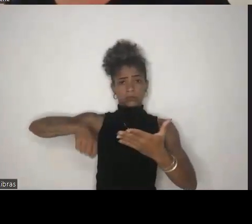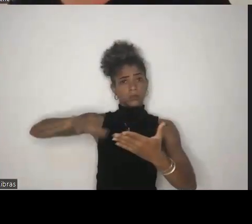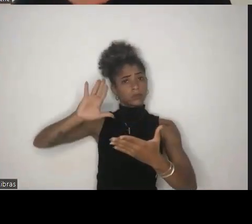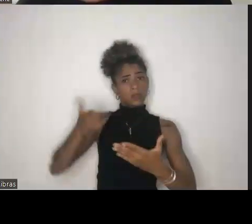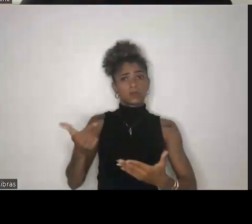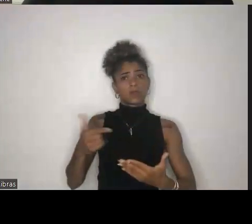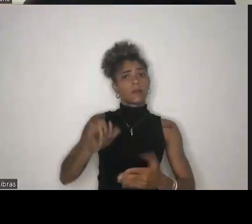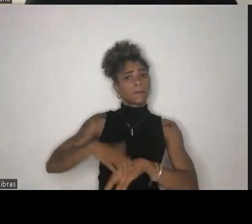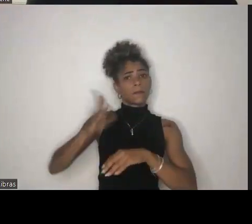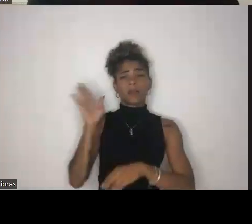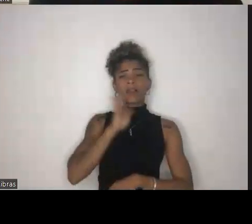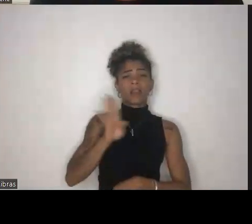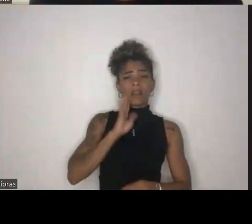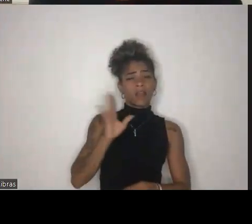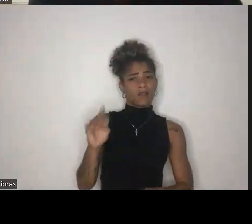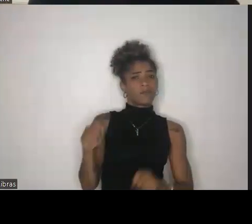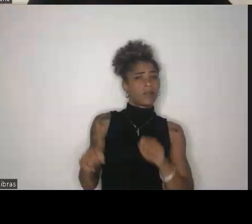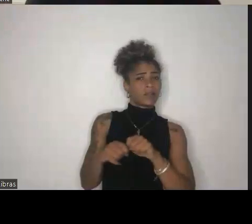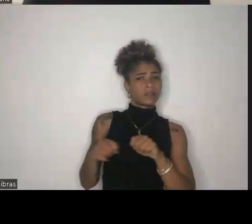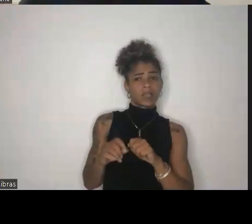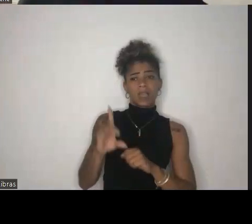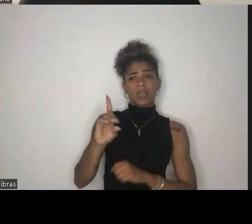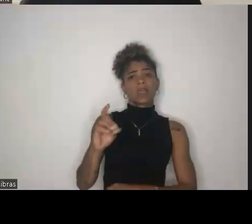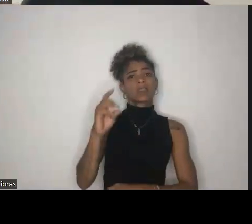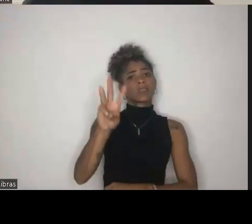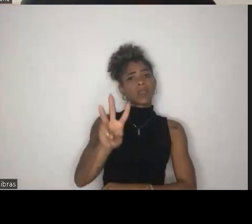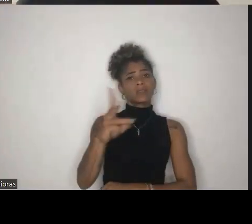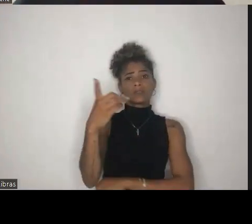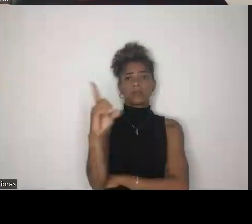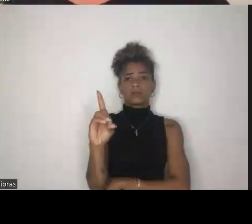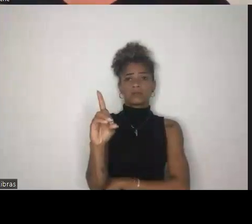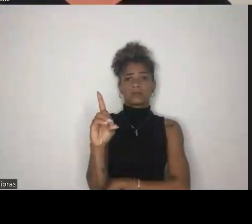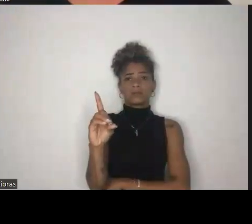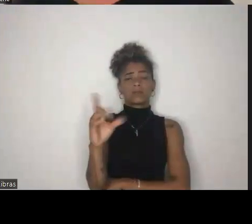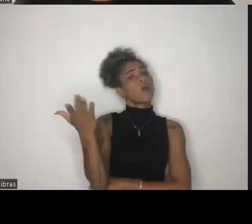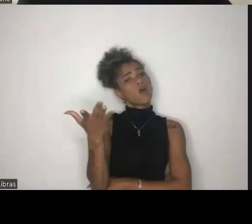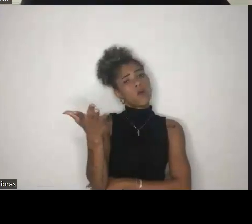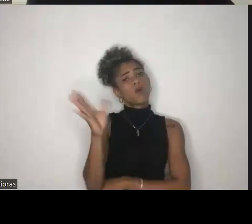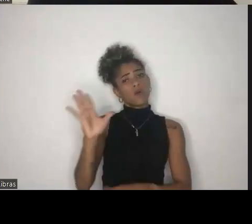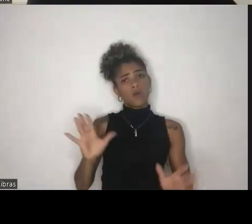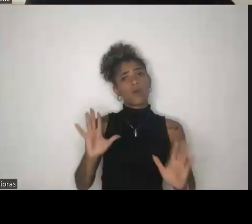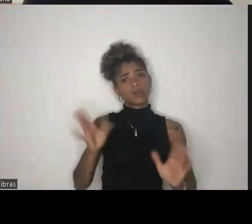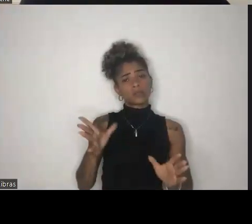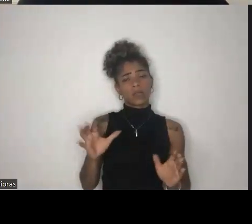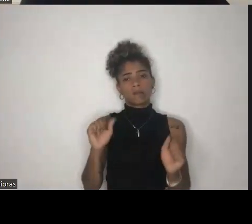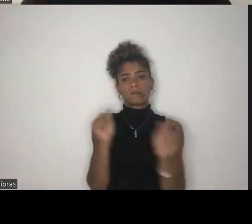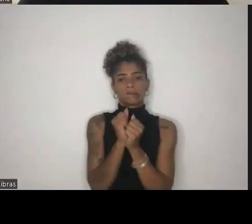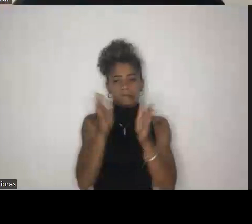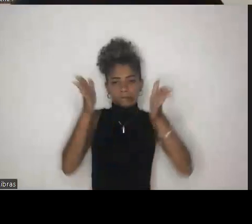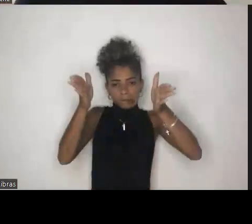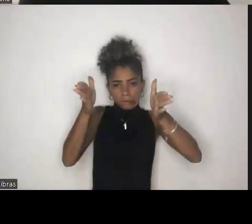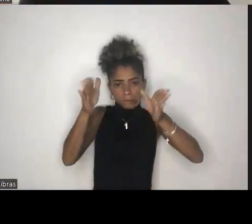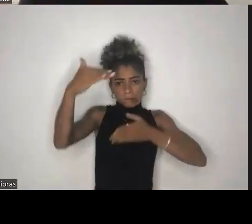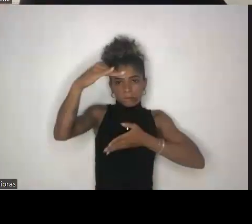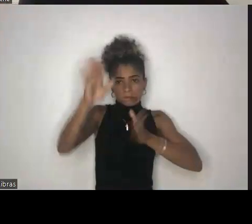graça fazer no 3D hoje em dia eu acho que o 3D ele até engessou muito já é uma